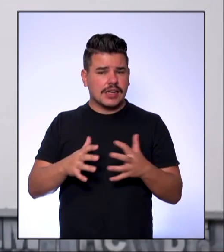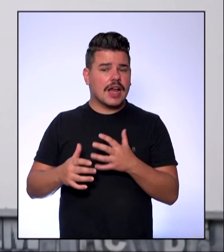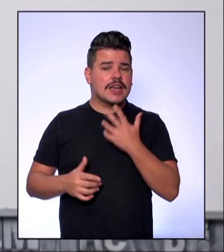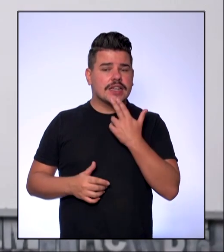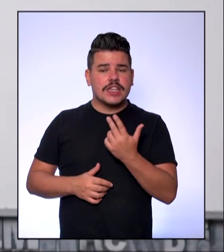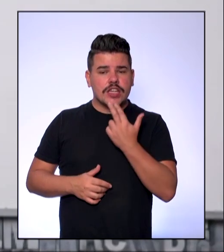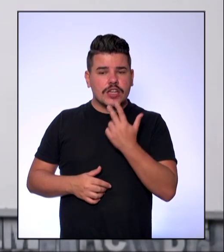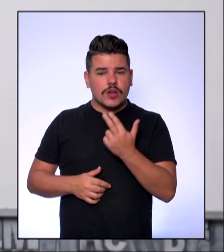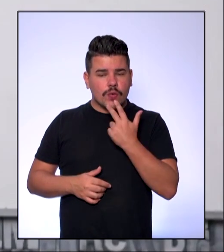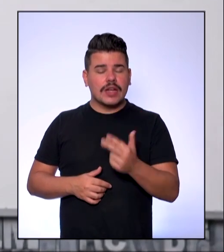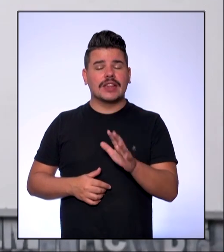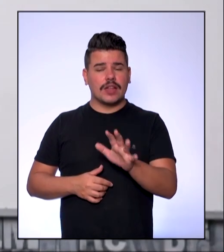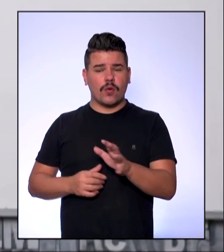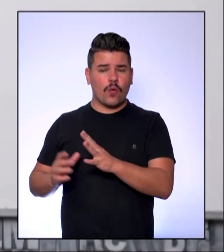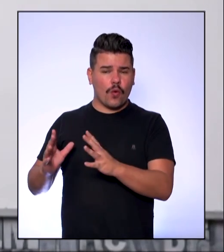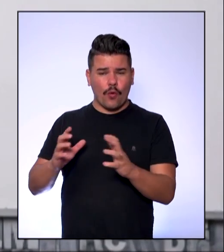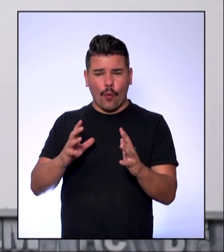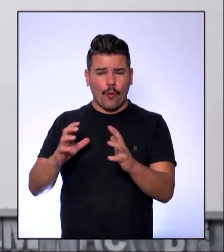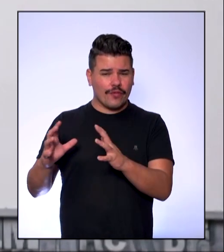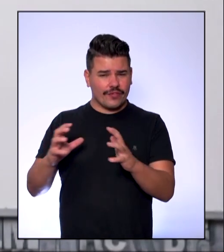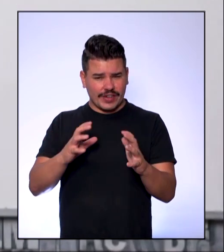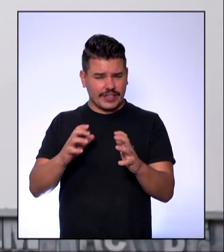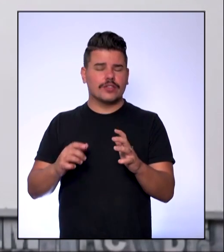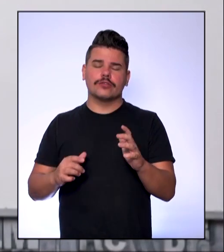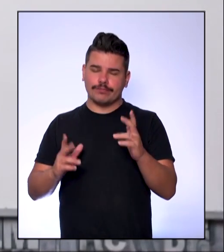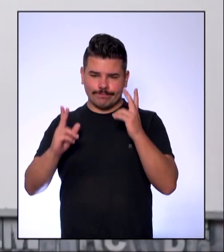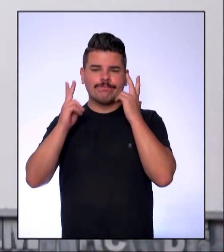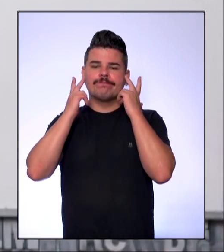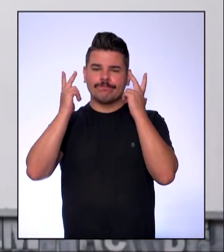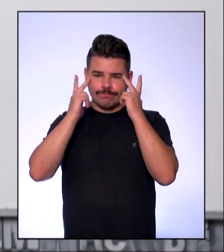são comuns, aconteciam sim.